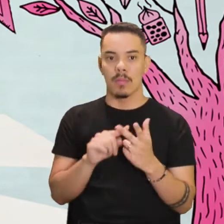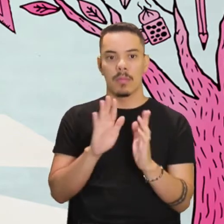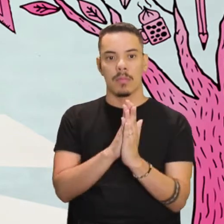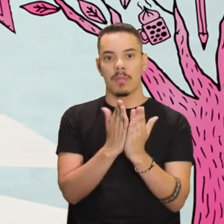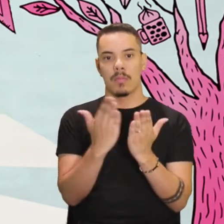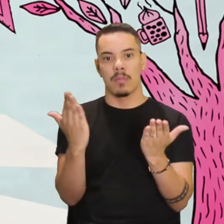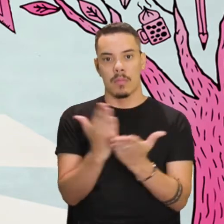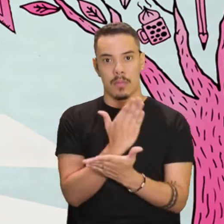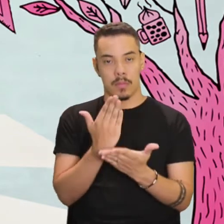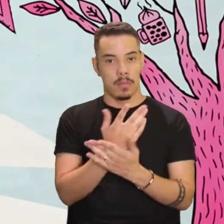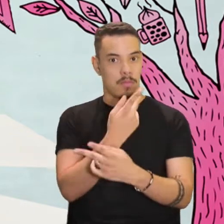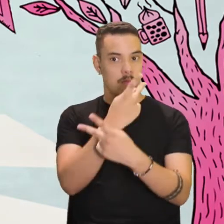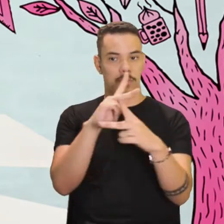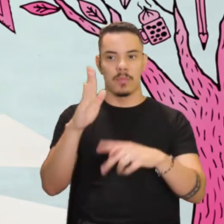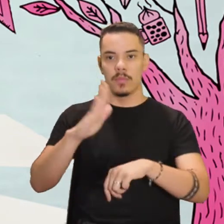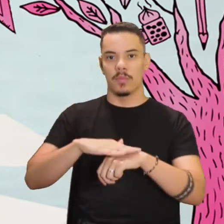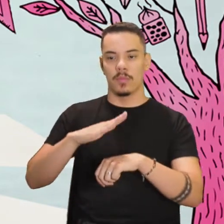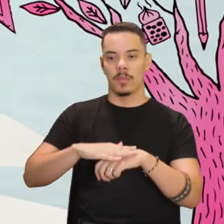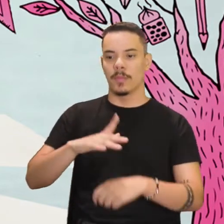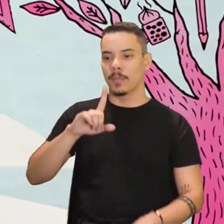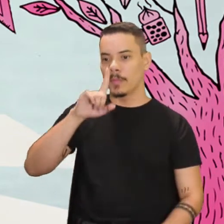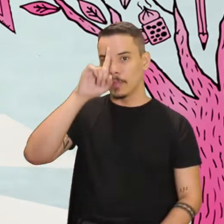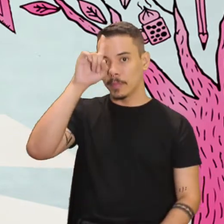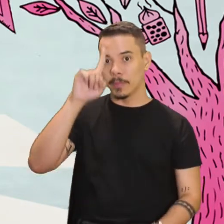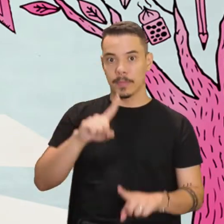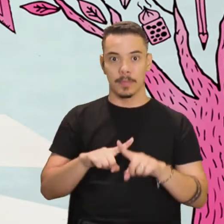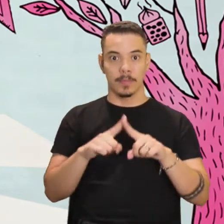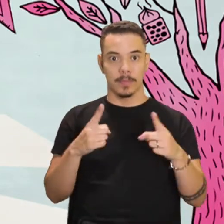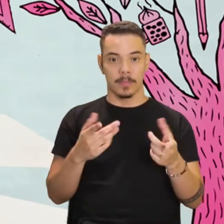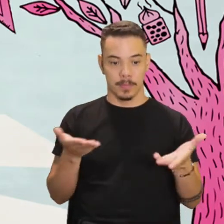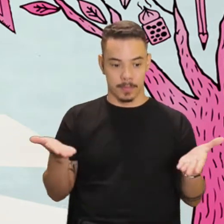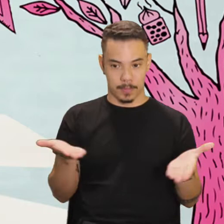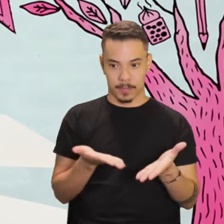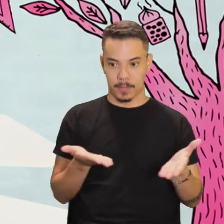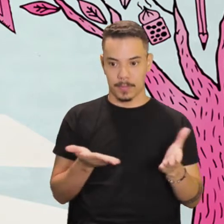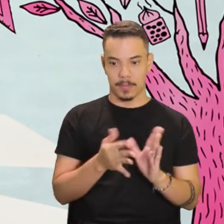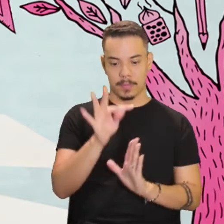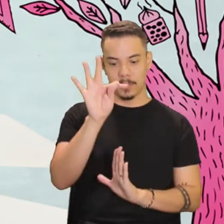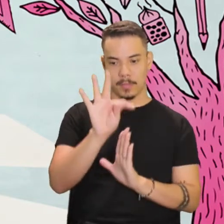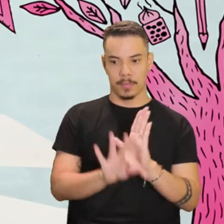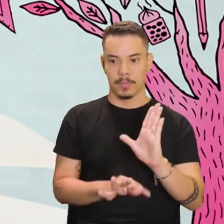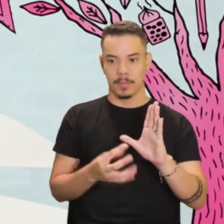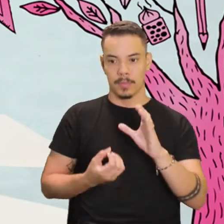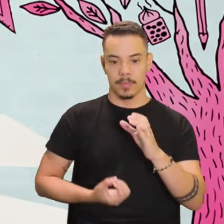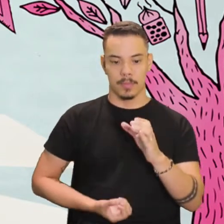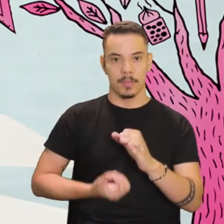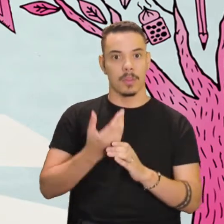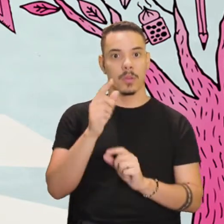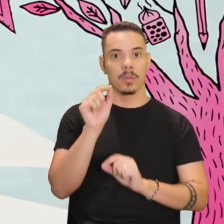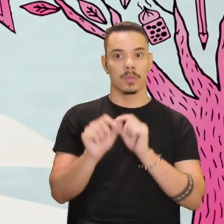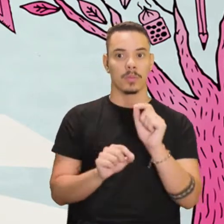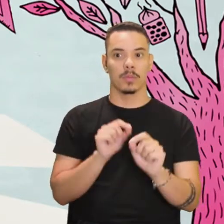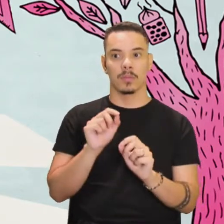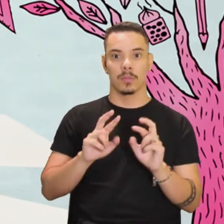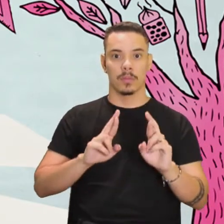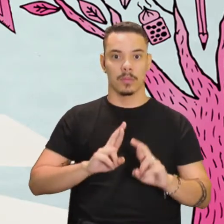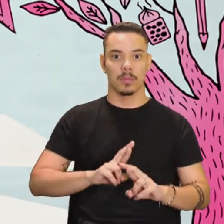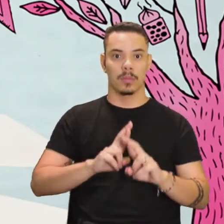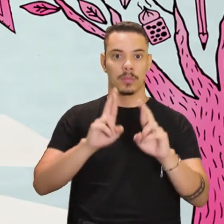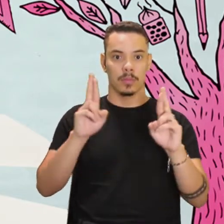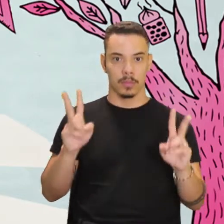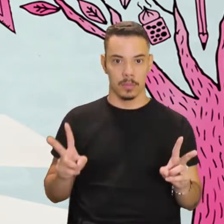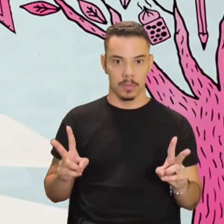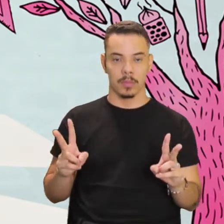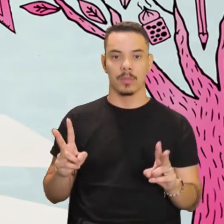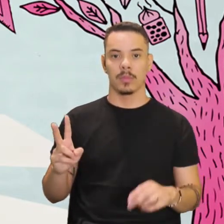a sua criação só que hoje a nossa produção textual será a diferença entre